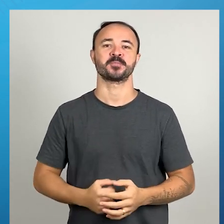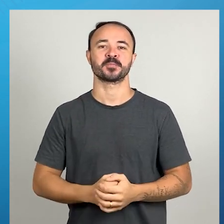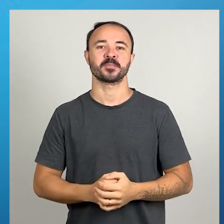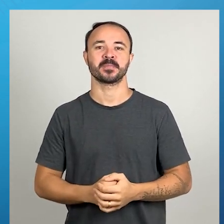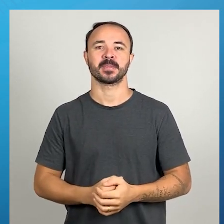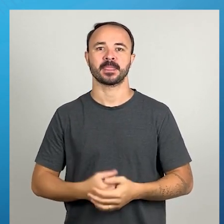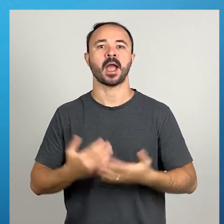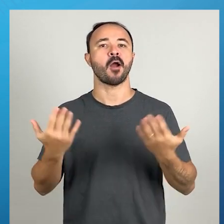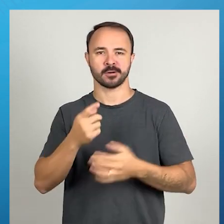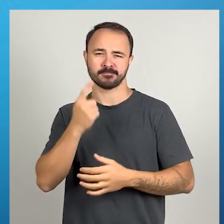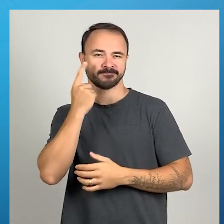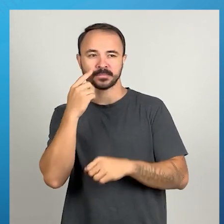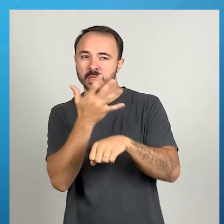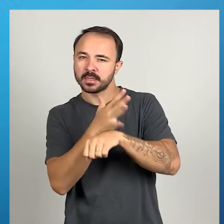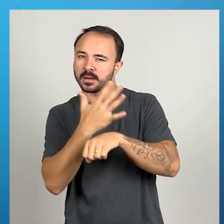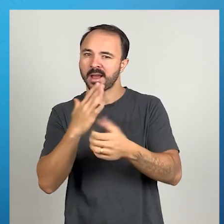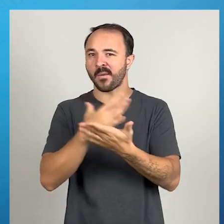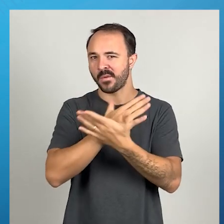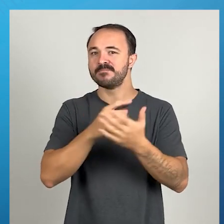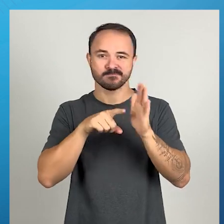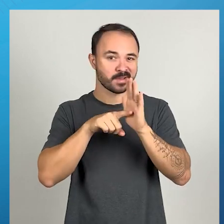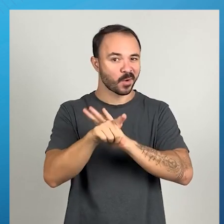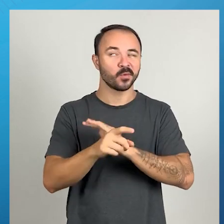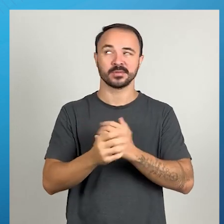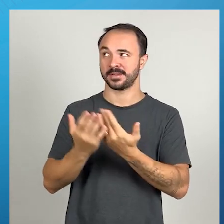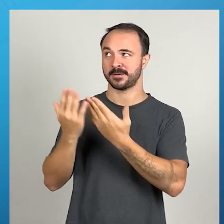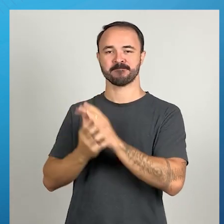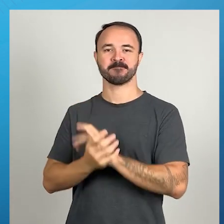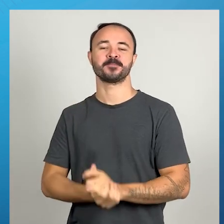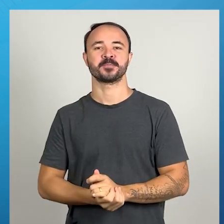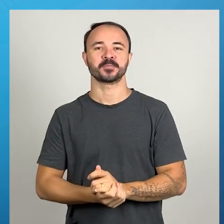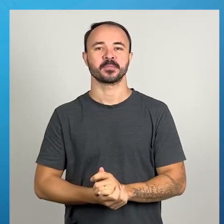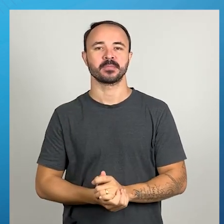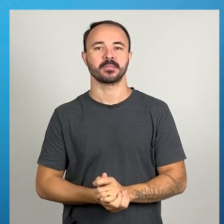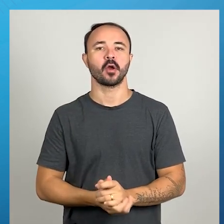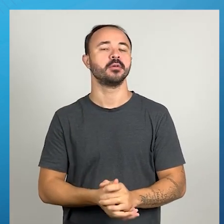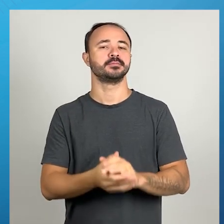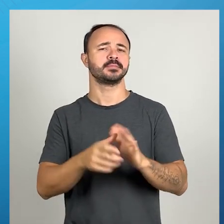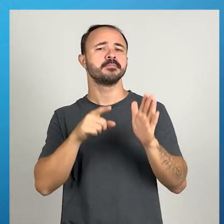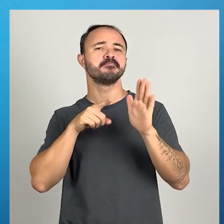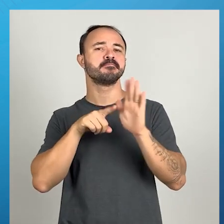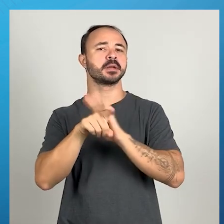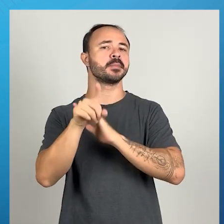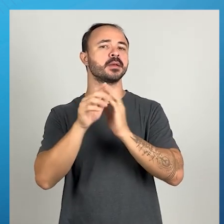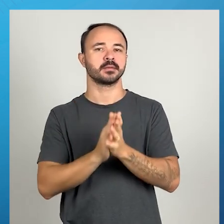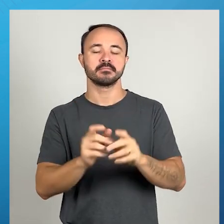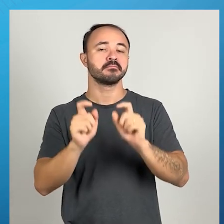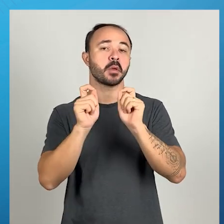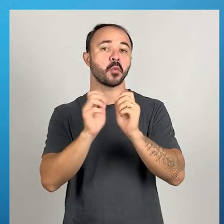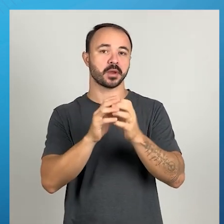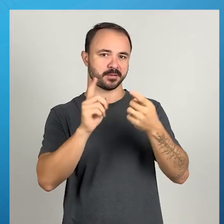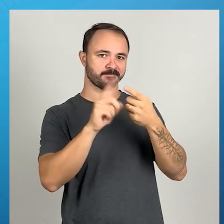Vamos colocar em prática aquilo que a gente trabalhou na nossa aula de hoje? Então vamos lá. A nossa primeira questão diz o